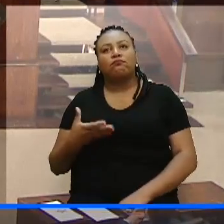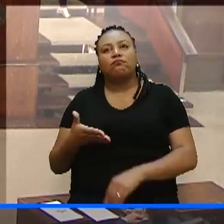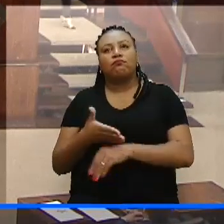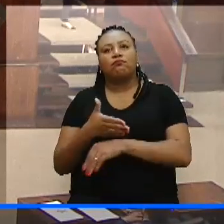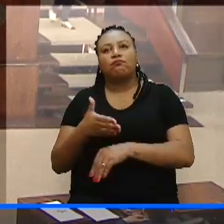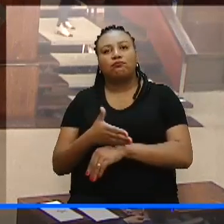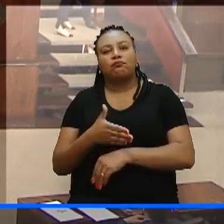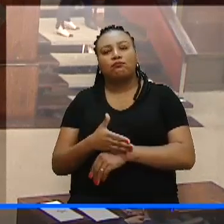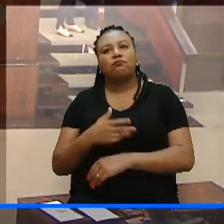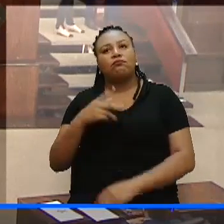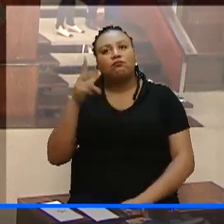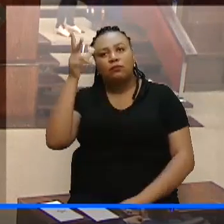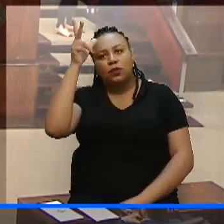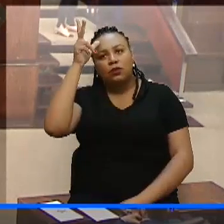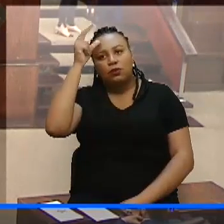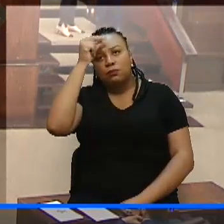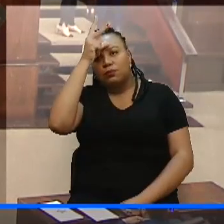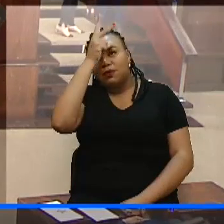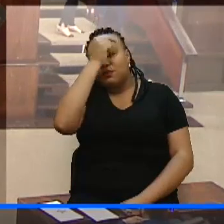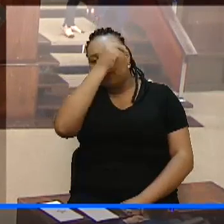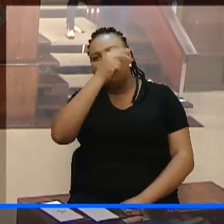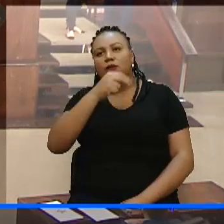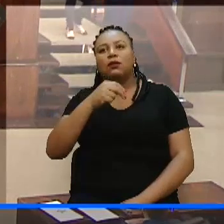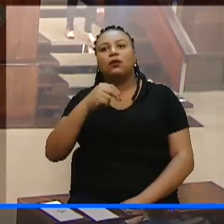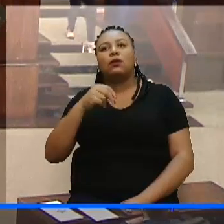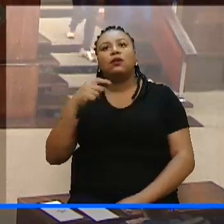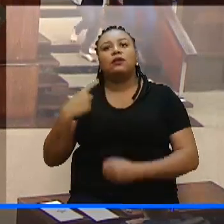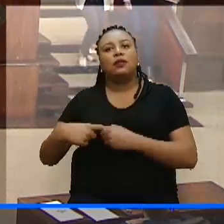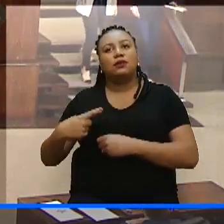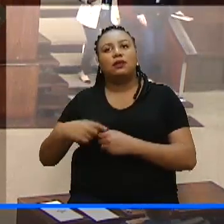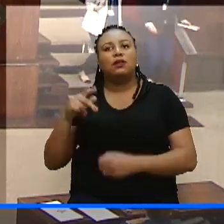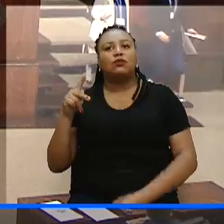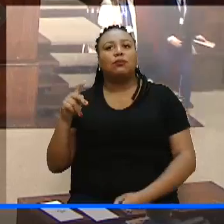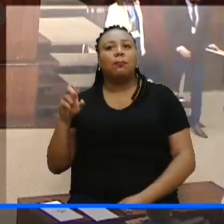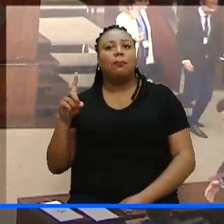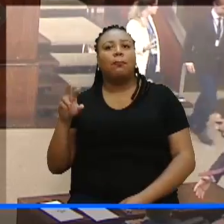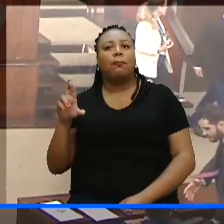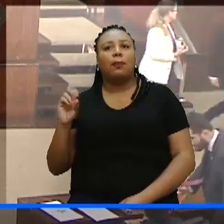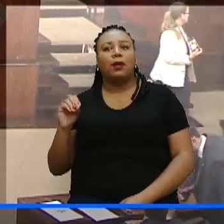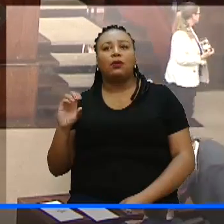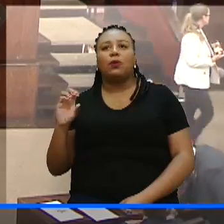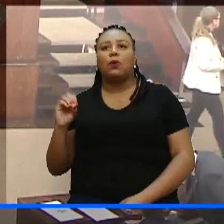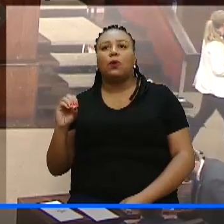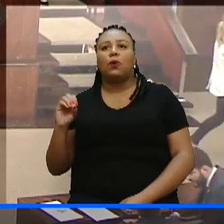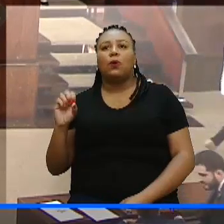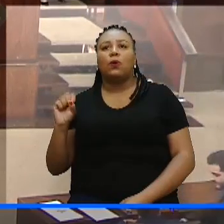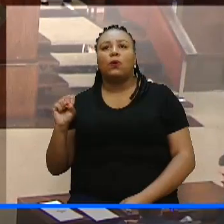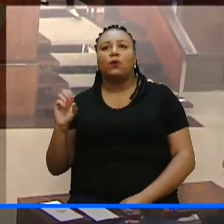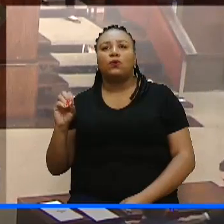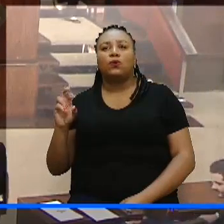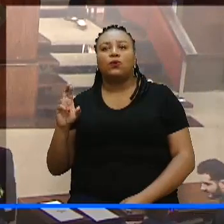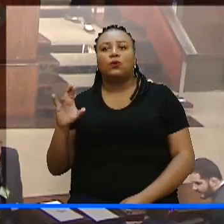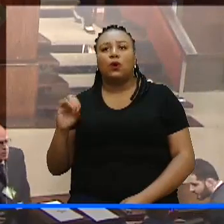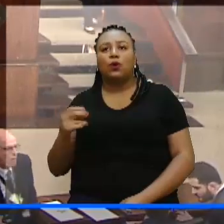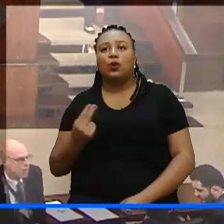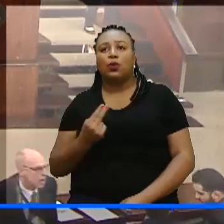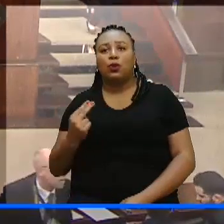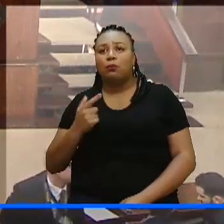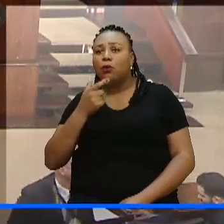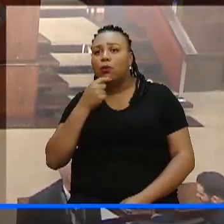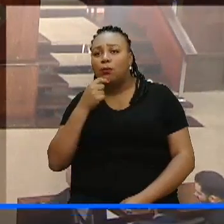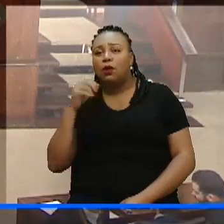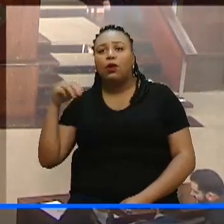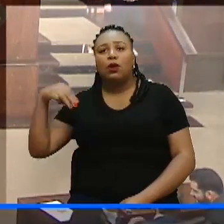do prefeito de pedro osório prefeito moacir alves querido